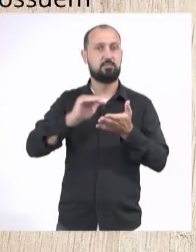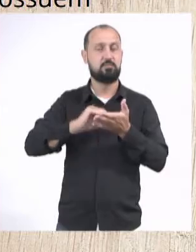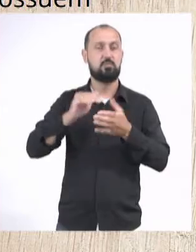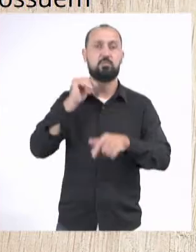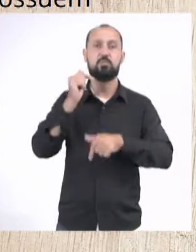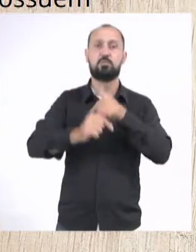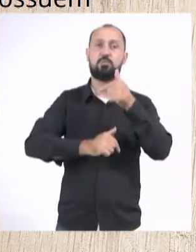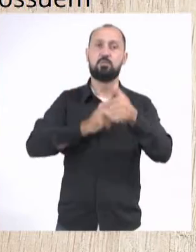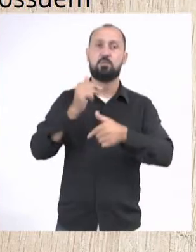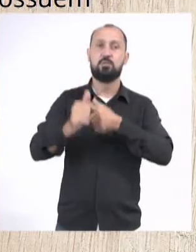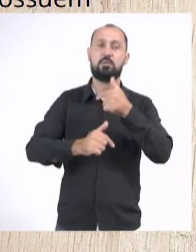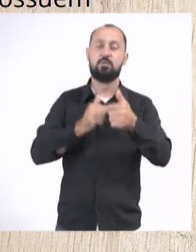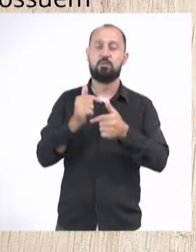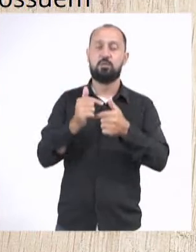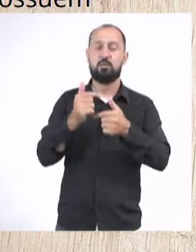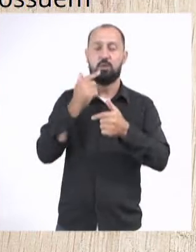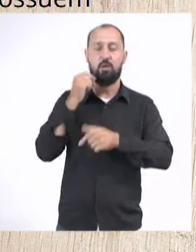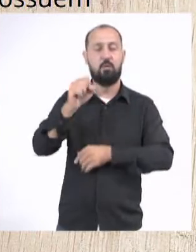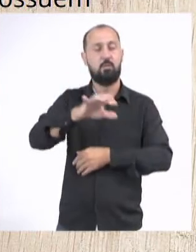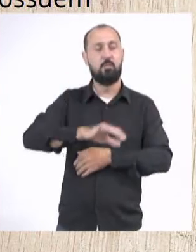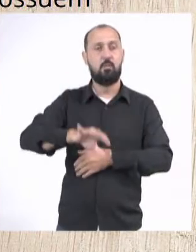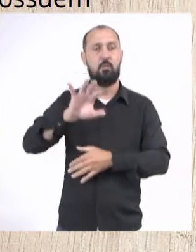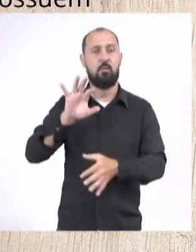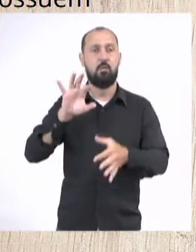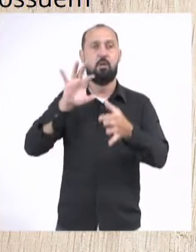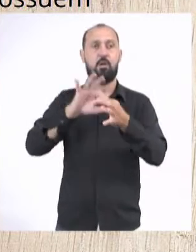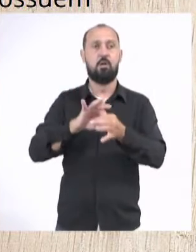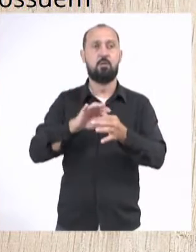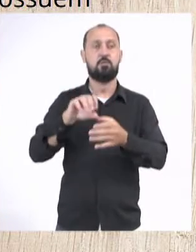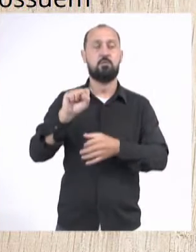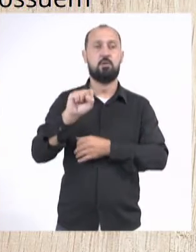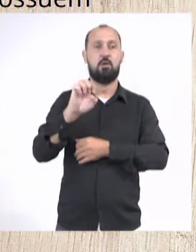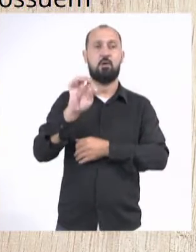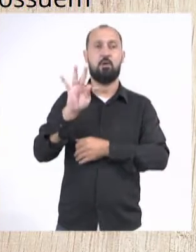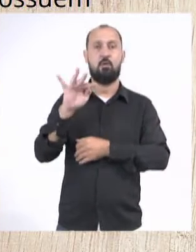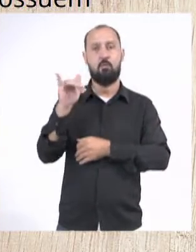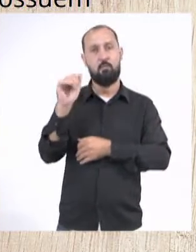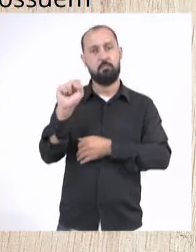do Trabalho, da Habitação e da Assistência Social, as SETAS,